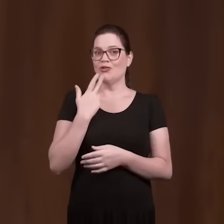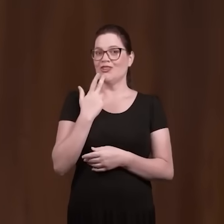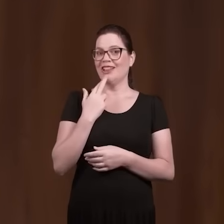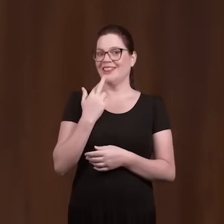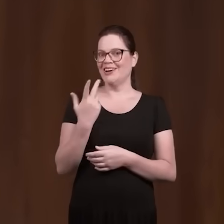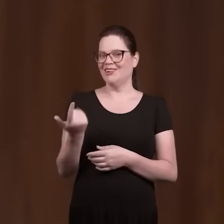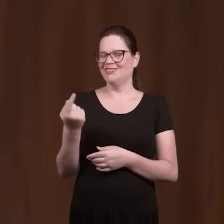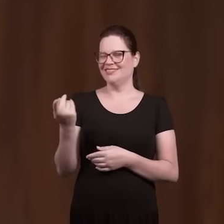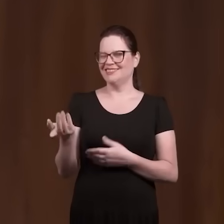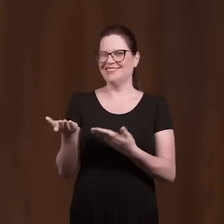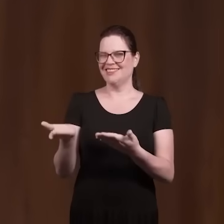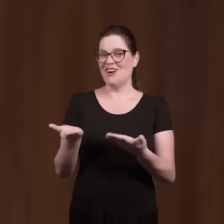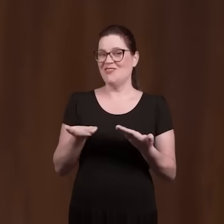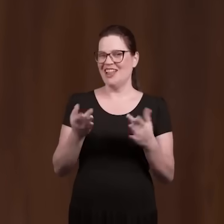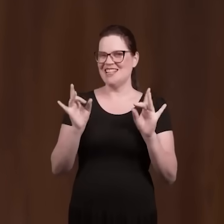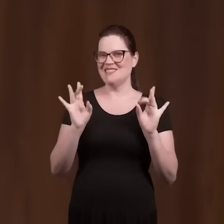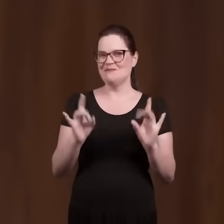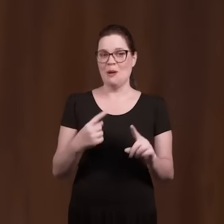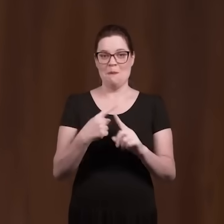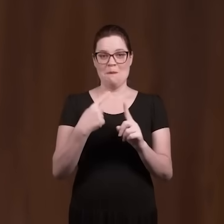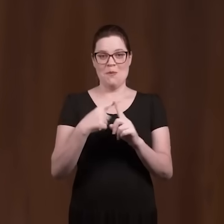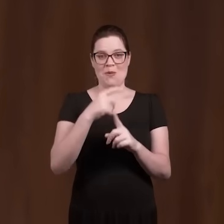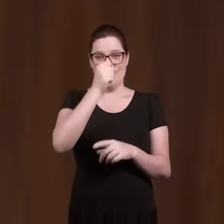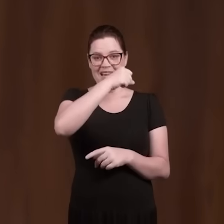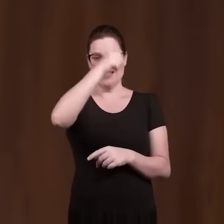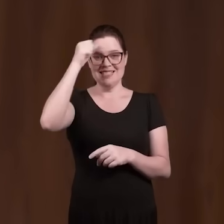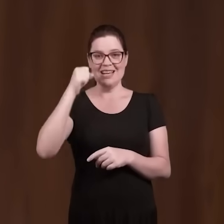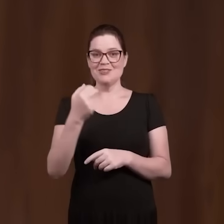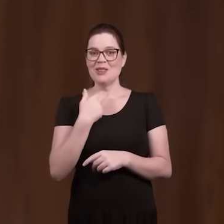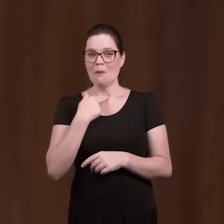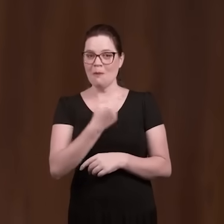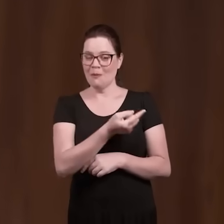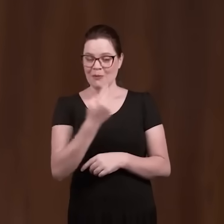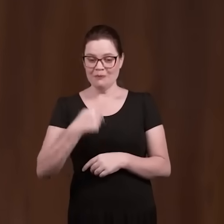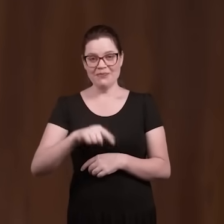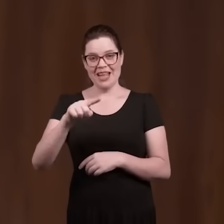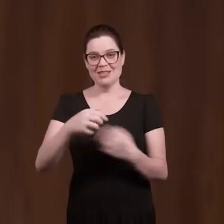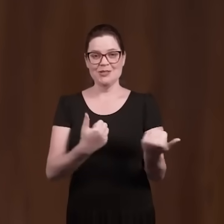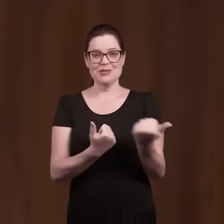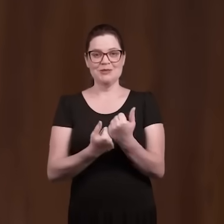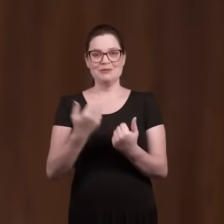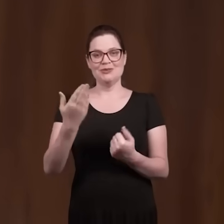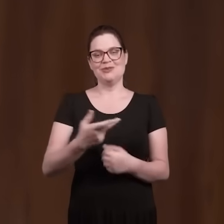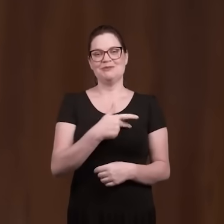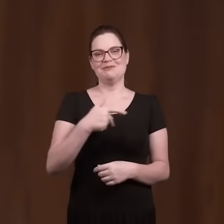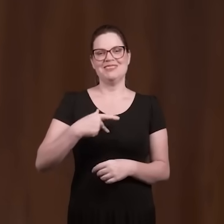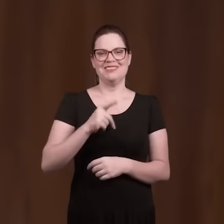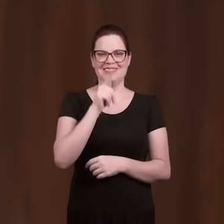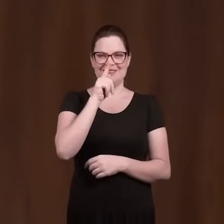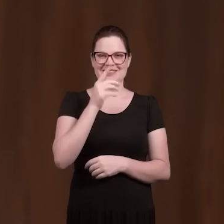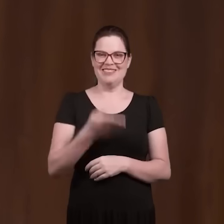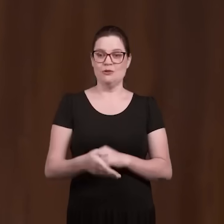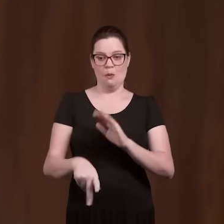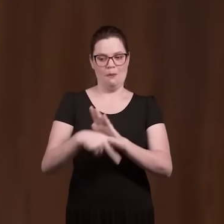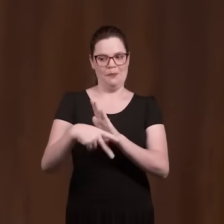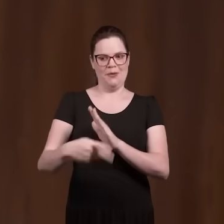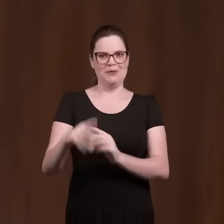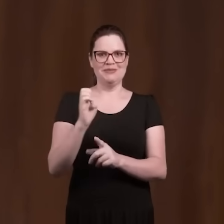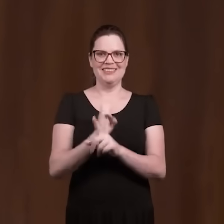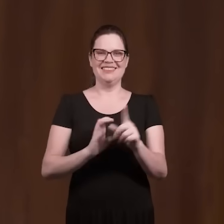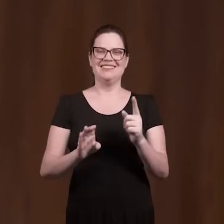é novidade. Temos um convidado. Sérgio não pôde vir, viu o homem da EBD, o Gilson, pastor